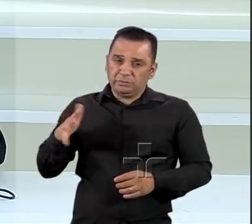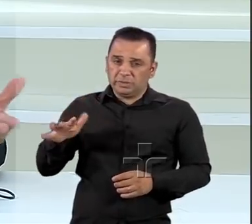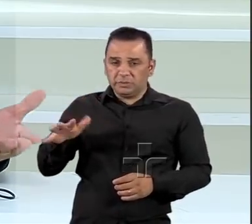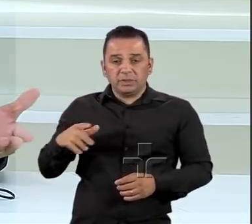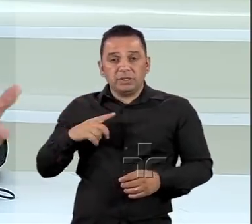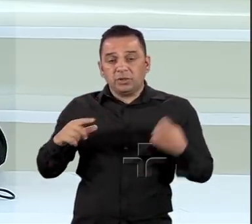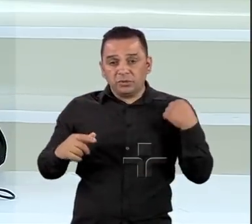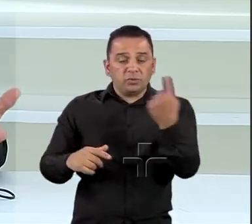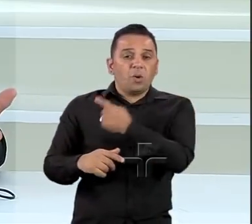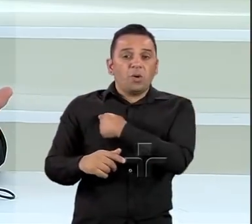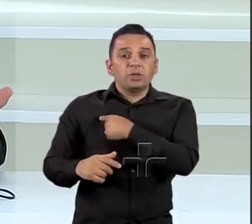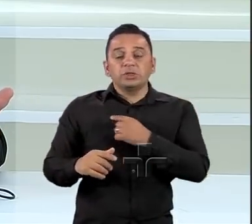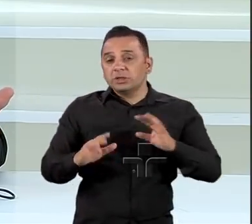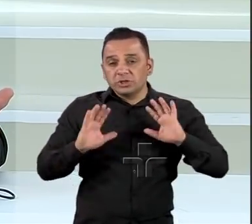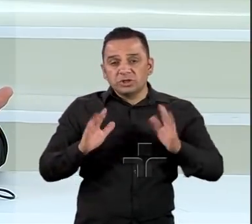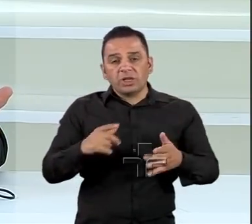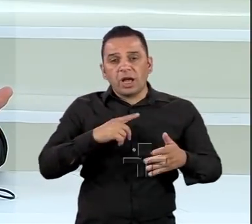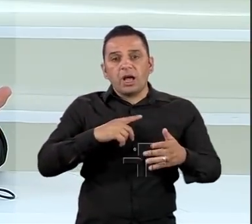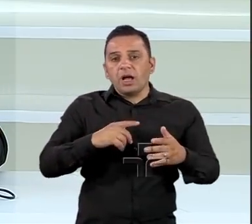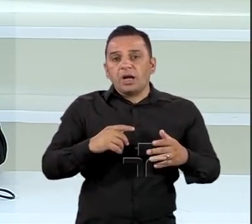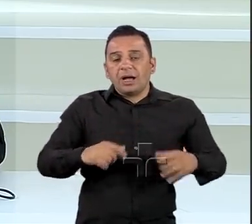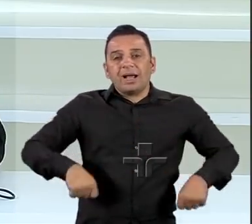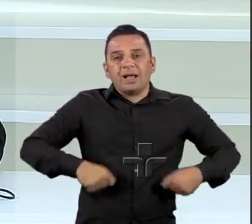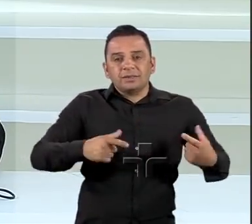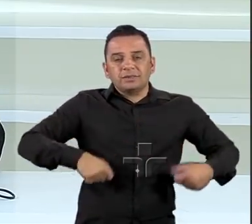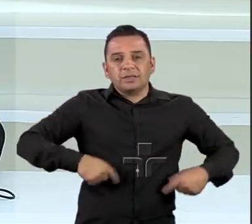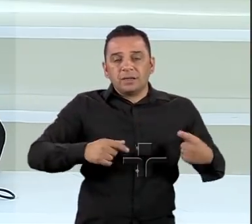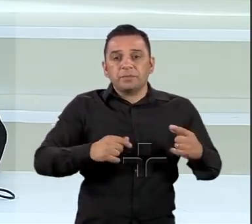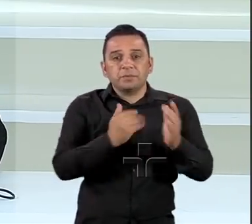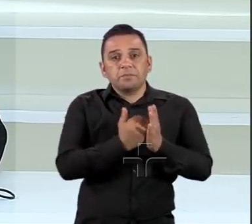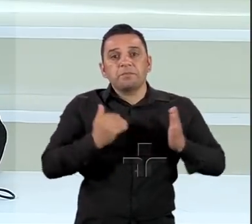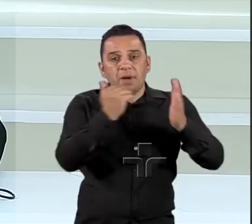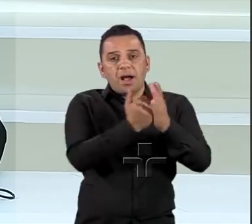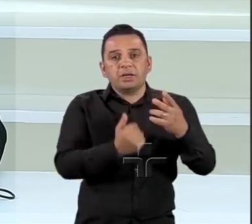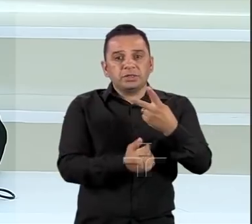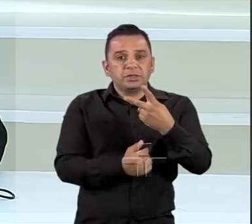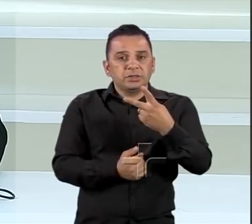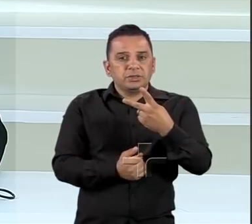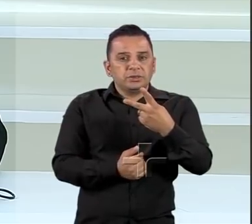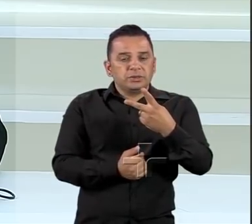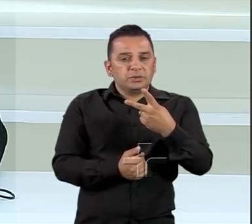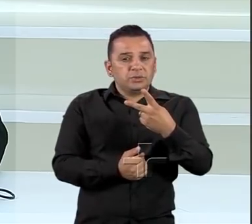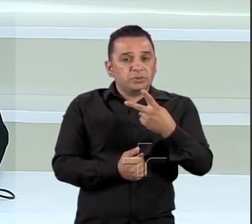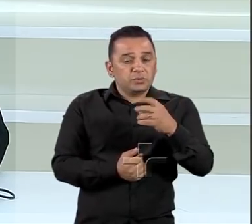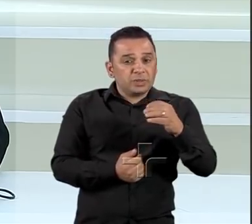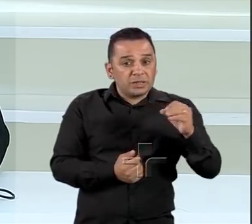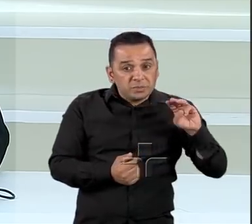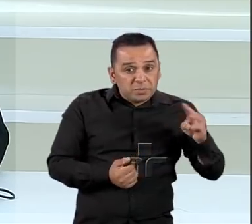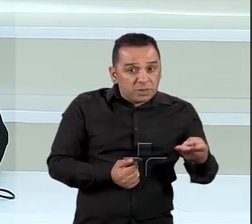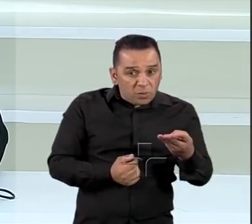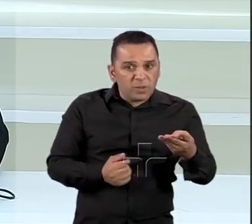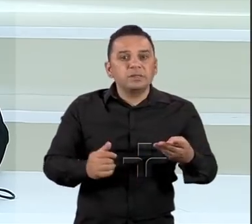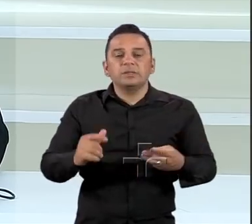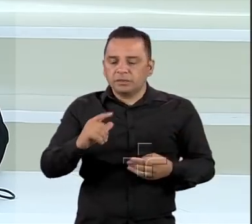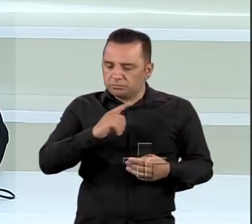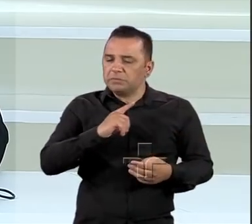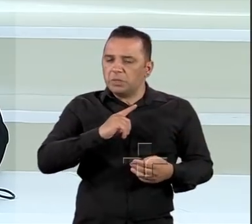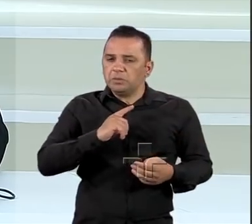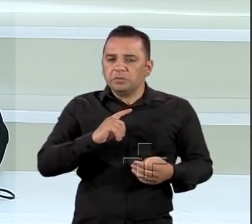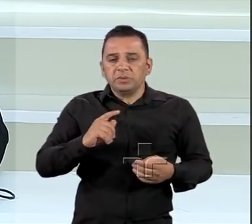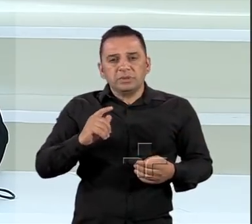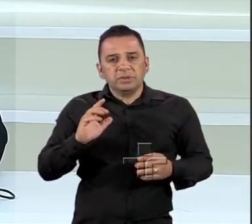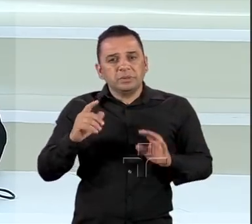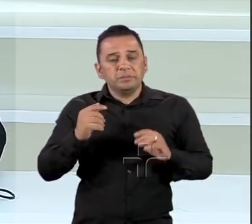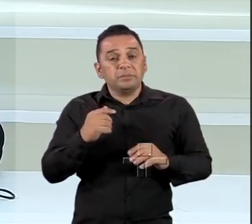União, Estado e município, pouco mais de 200 milhões. Isso nos dá R$1.000 per capita ano para poder gastar